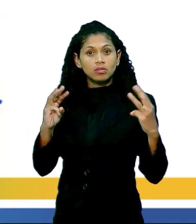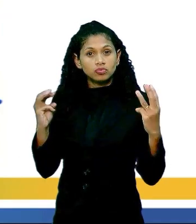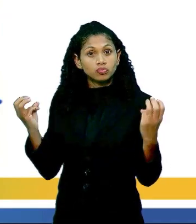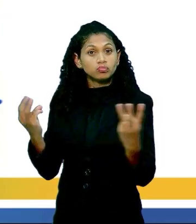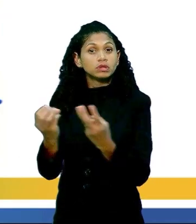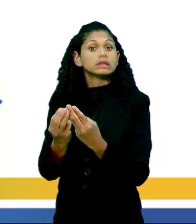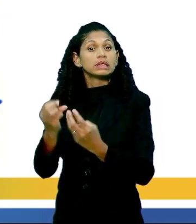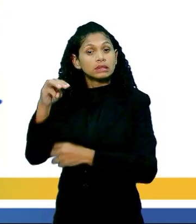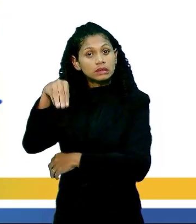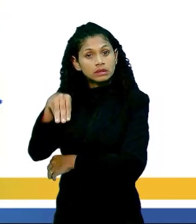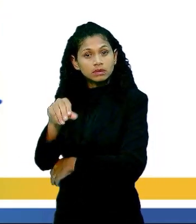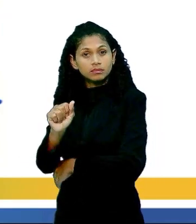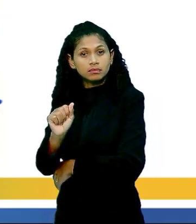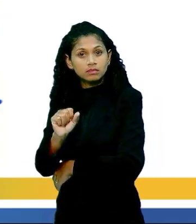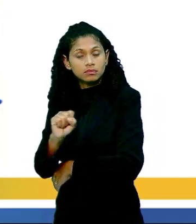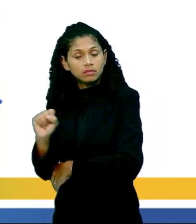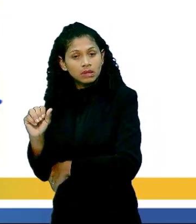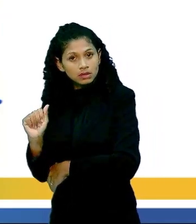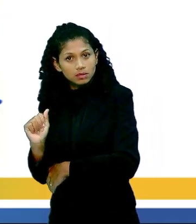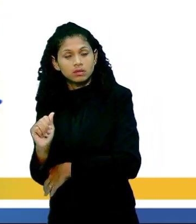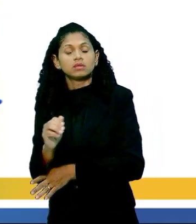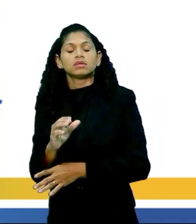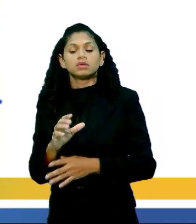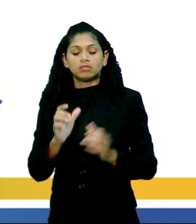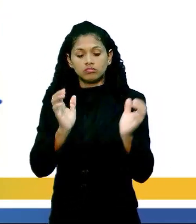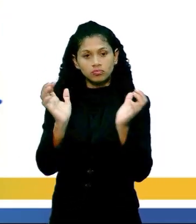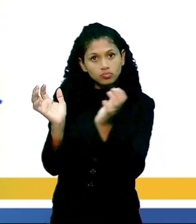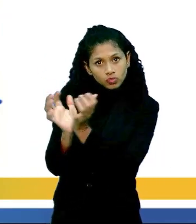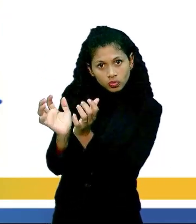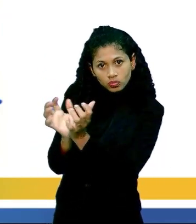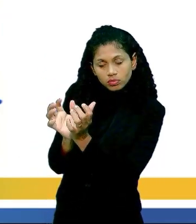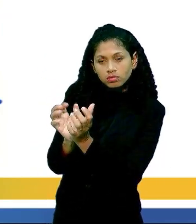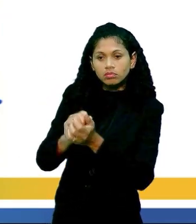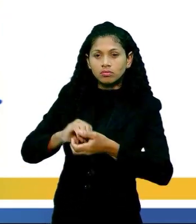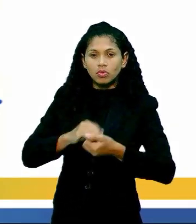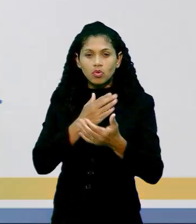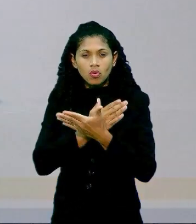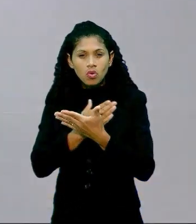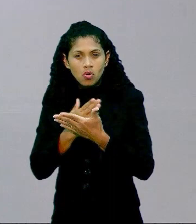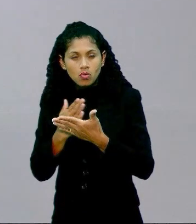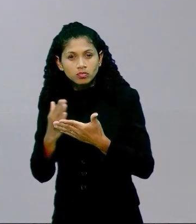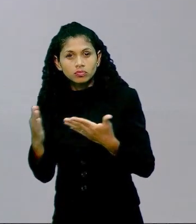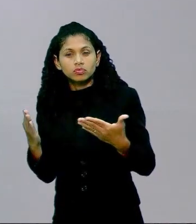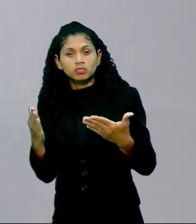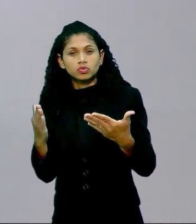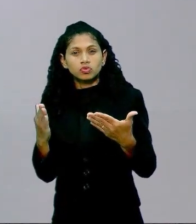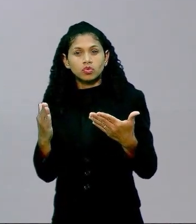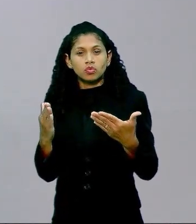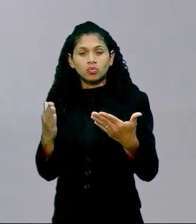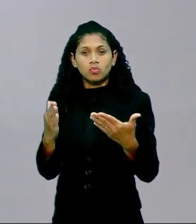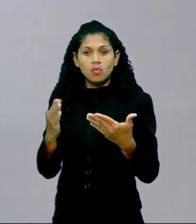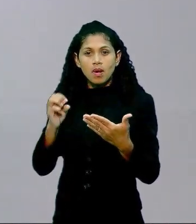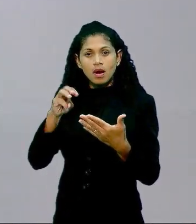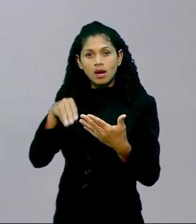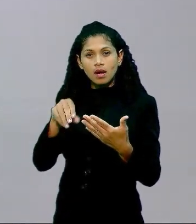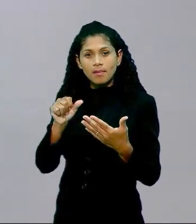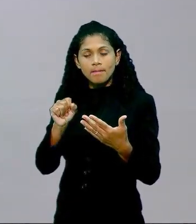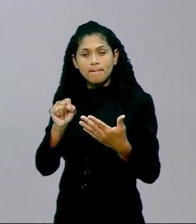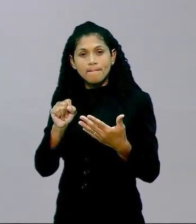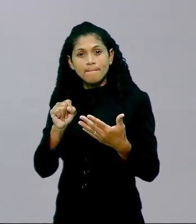nessa comunidade. Ok? Iniciou com uma comunidade com uma biomassa menor,